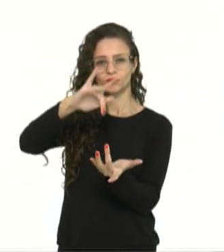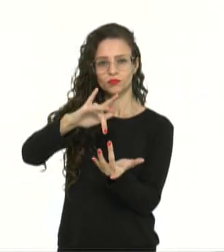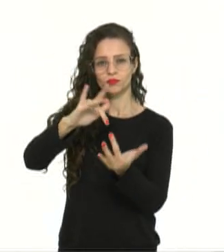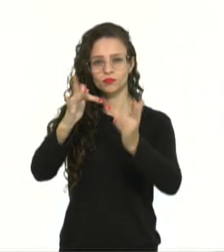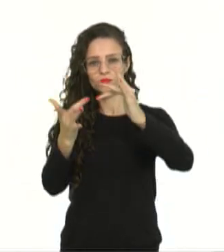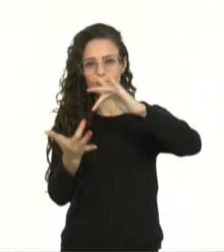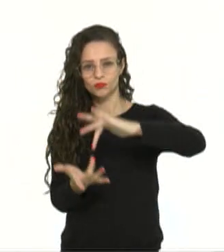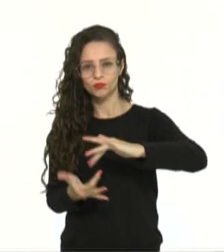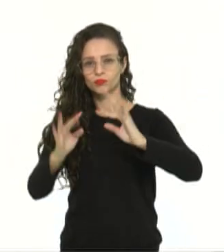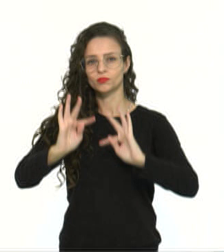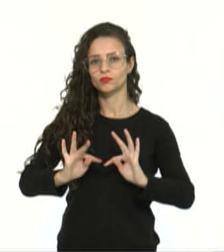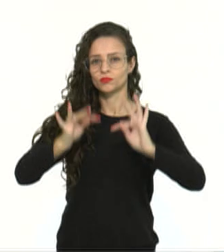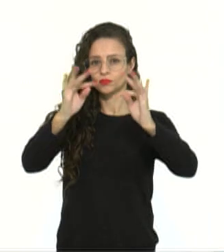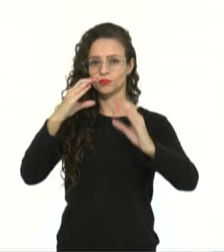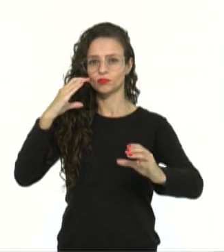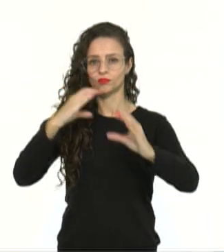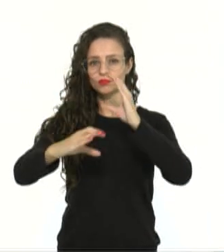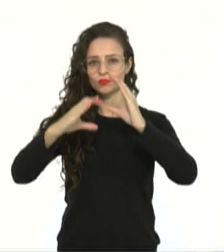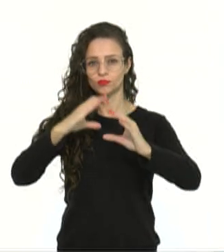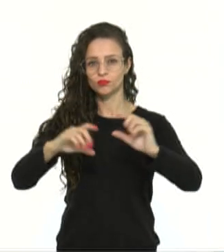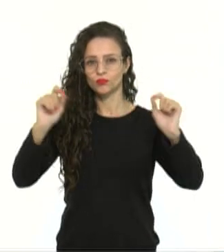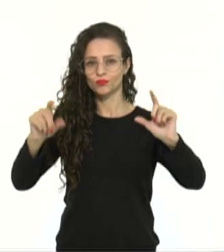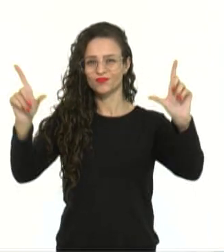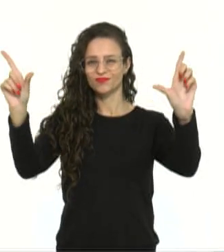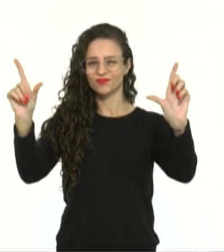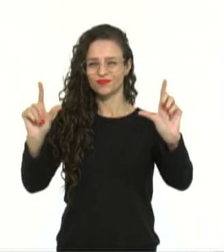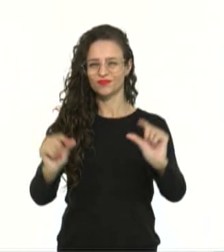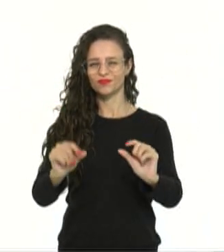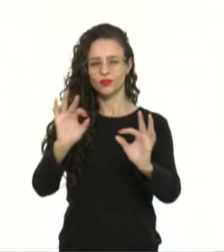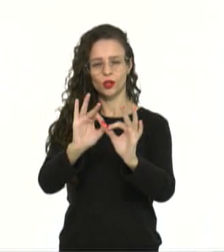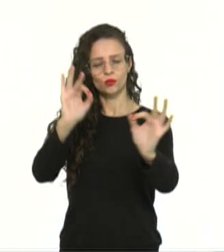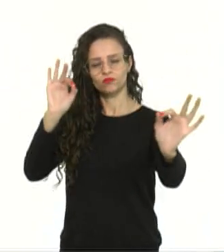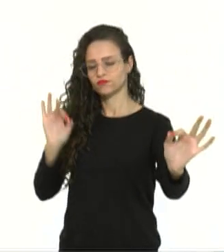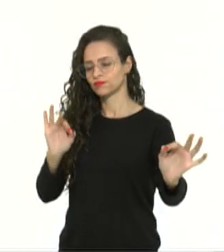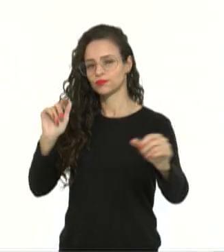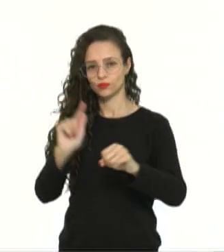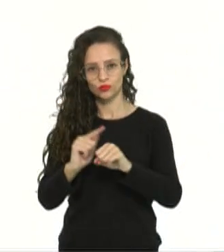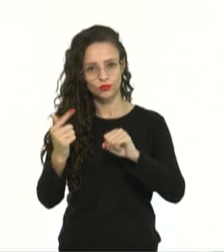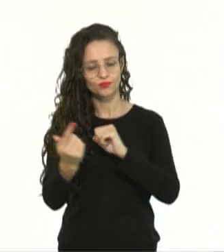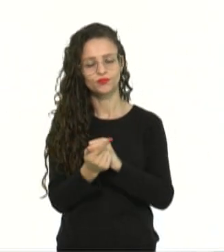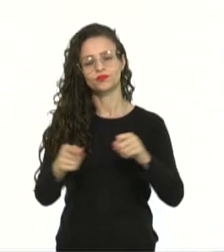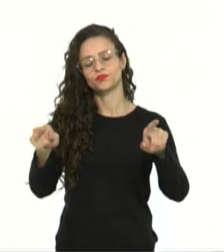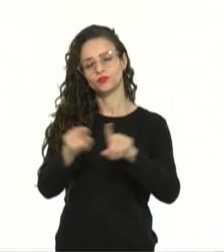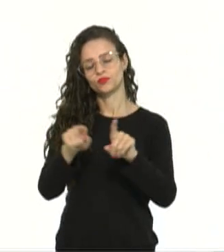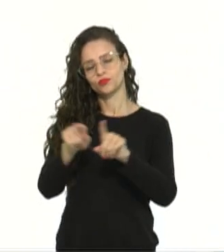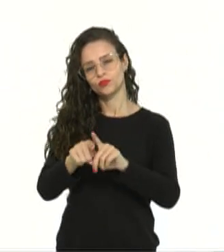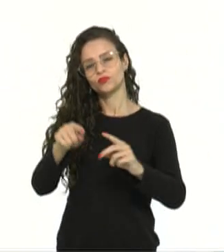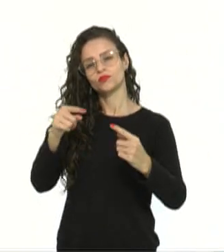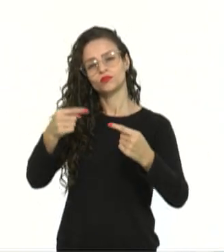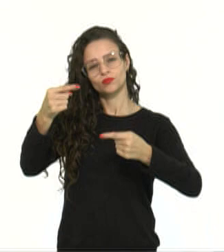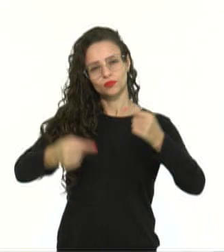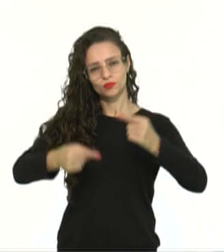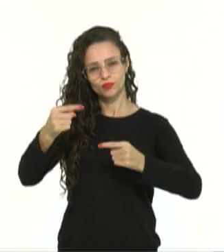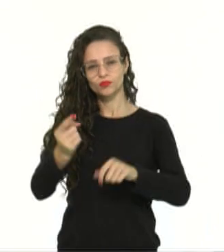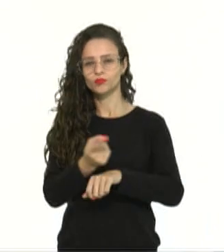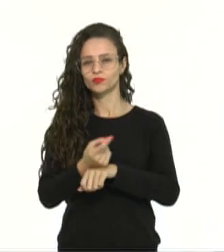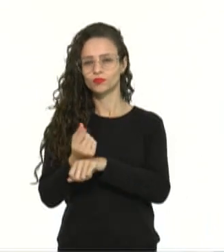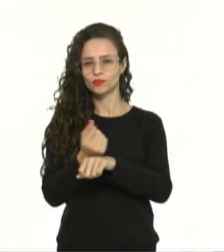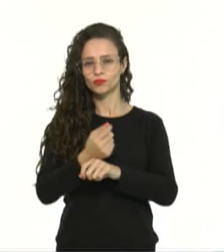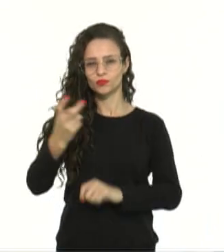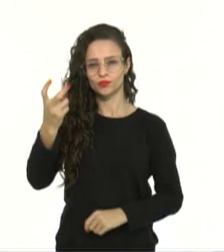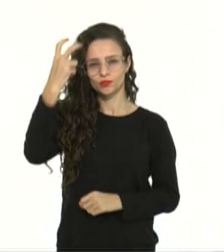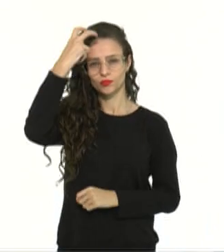e a comunicação reduziriam todas as distâncias, desde a geográfica até as políticas, econômicas e